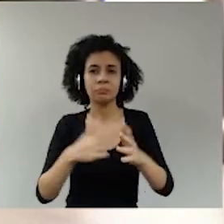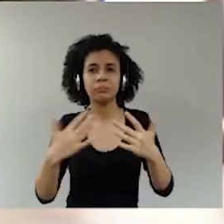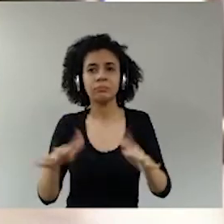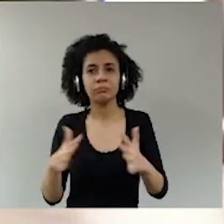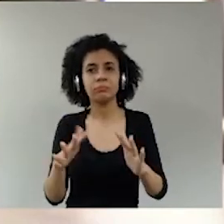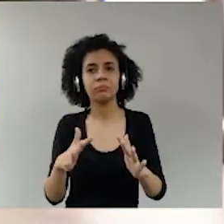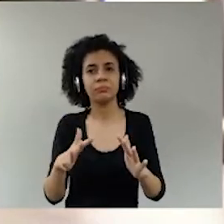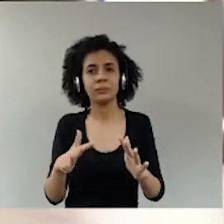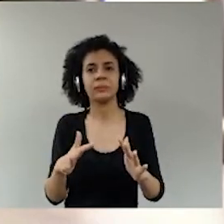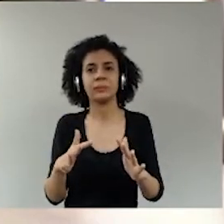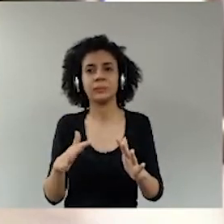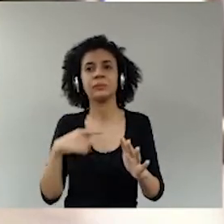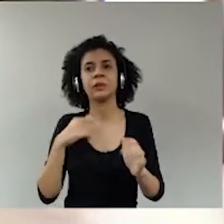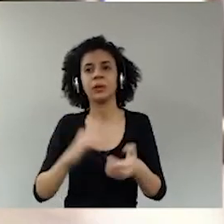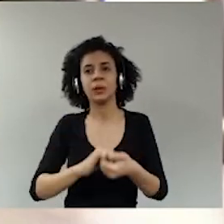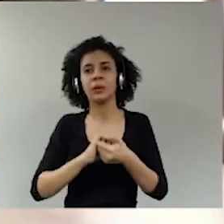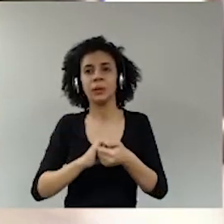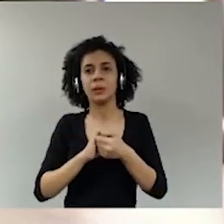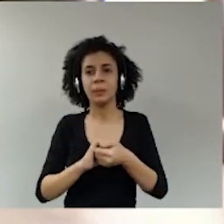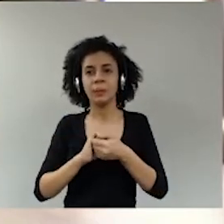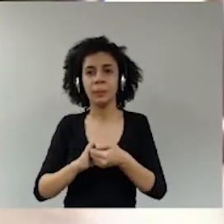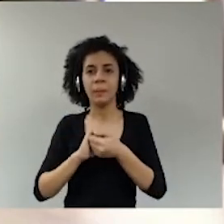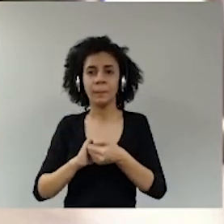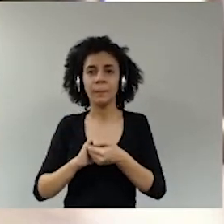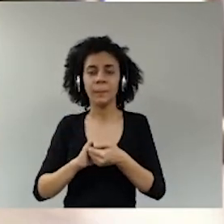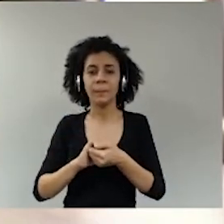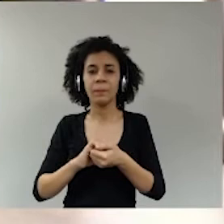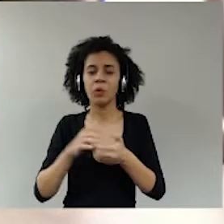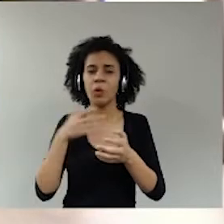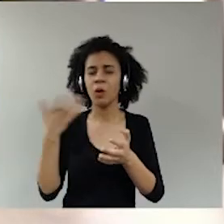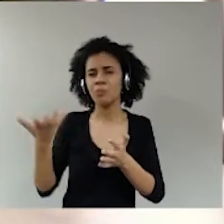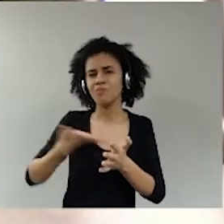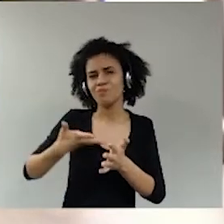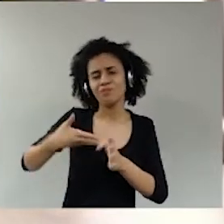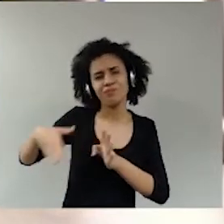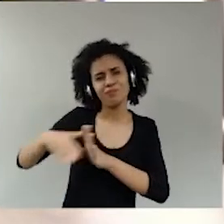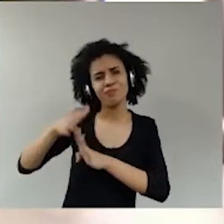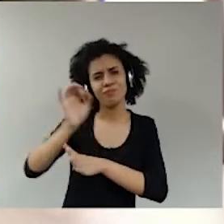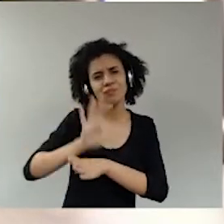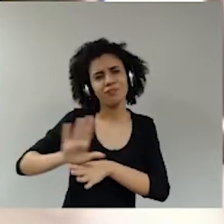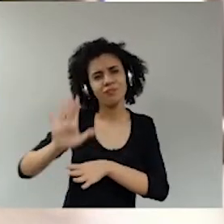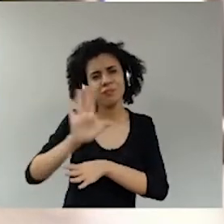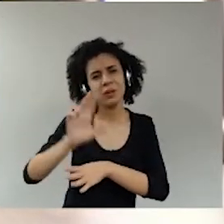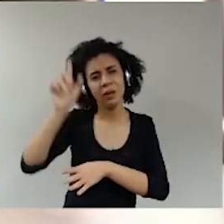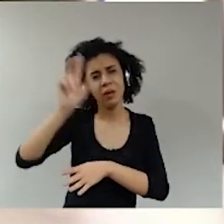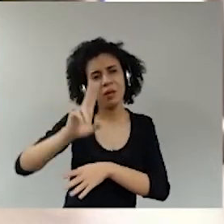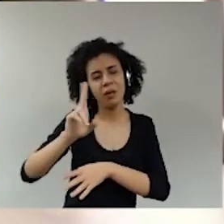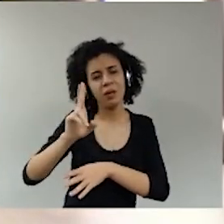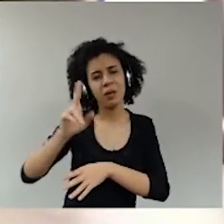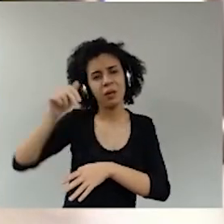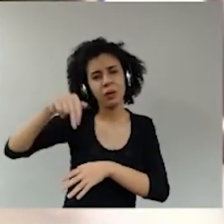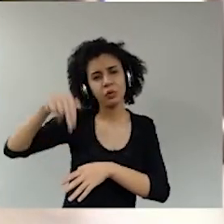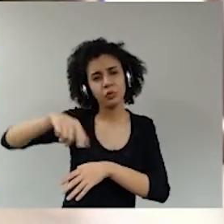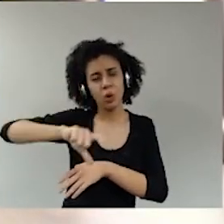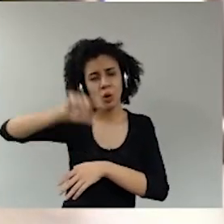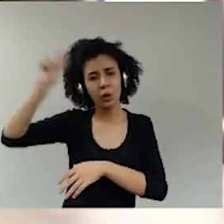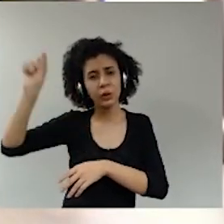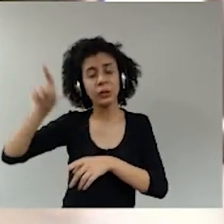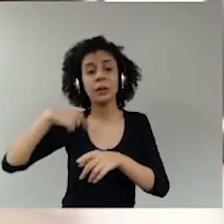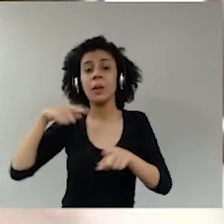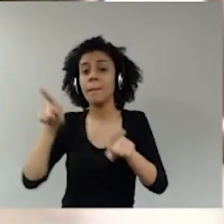aqui cumprimentar o colega conselheiro federal Artemio Jorge, do Rio Grande do Norte. Aqui eu peço para